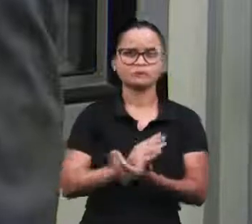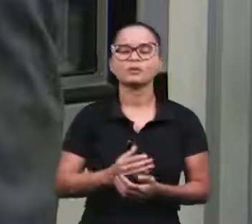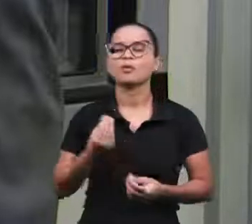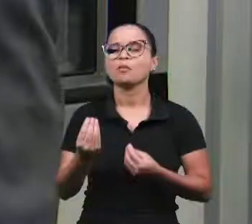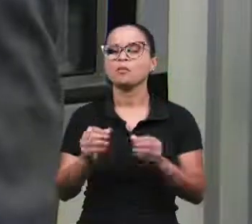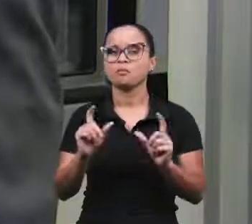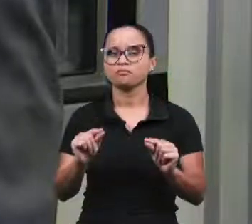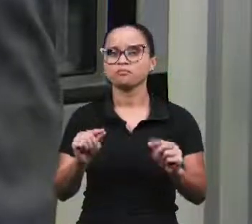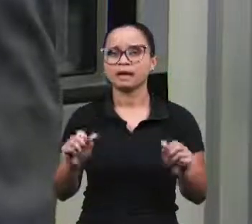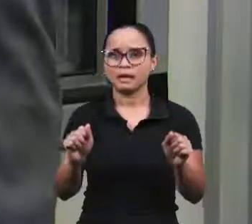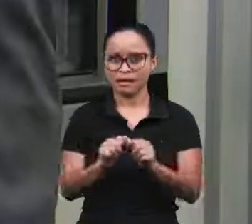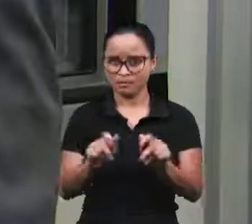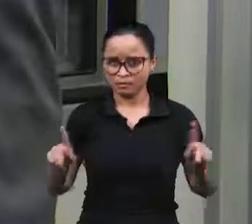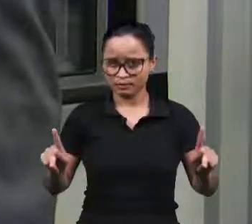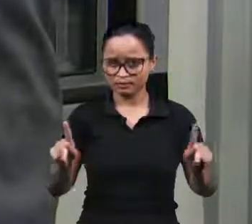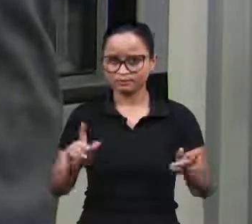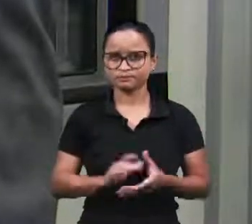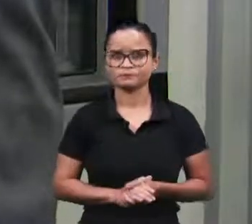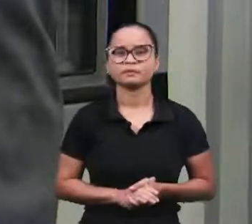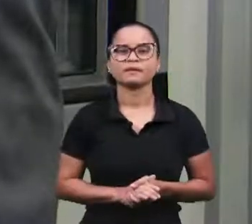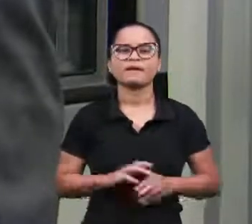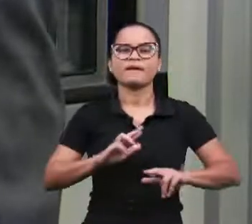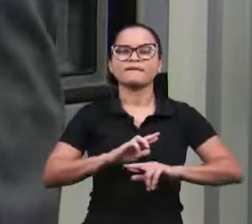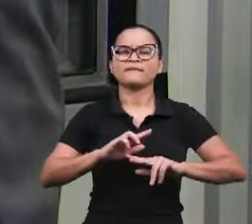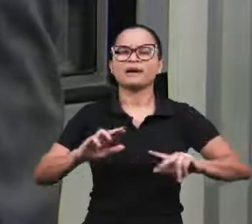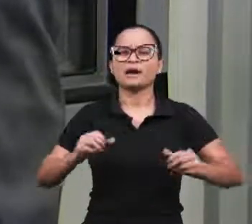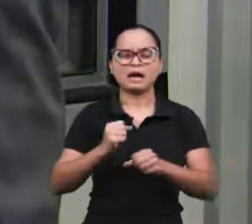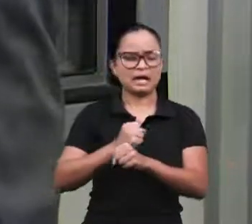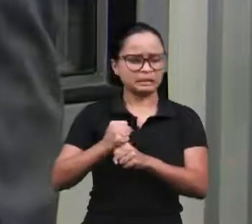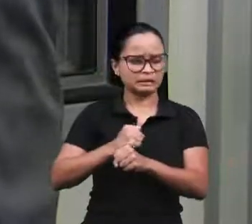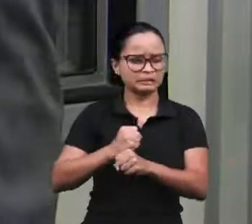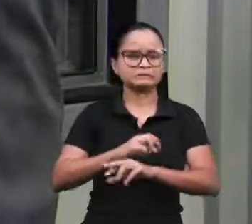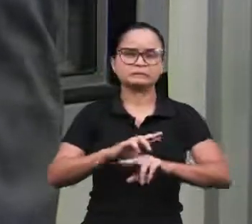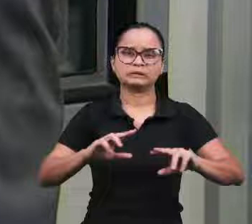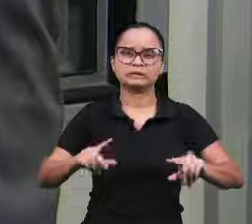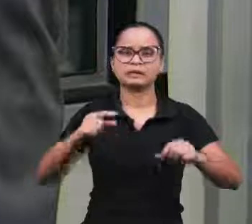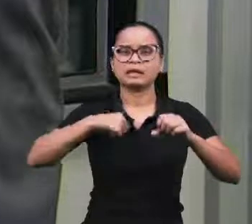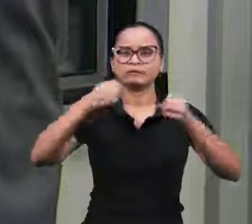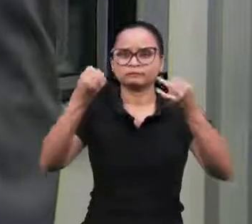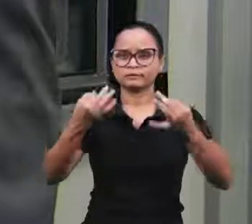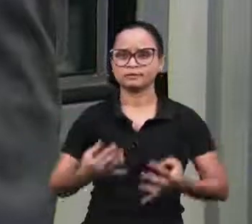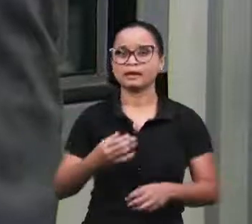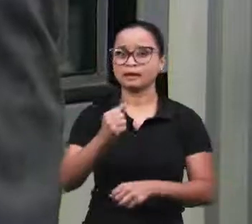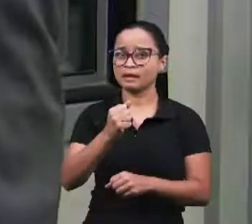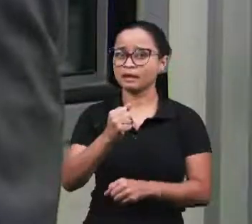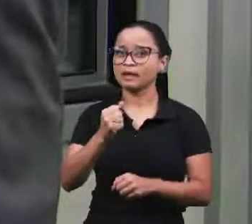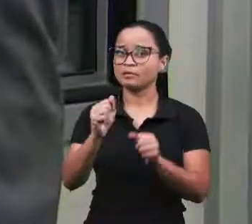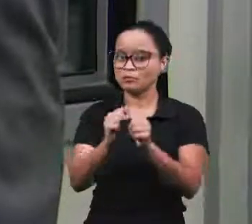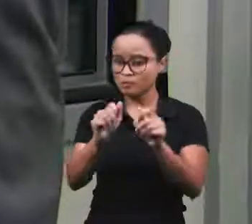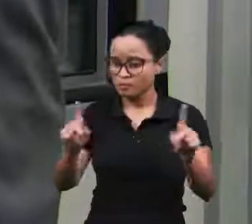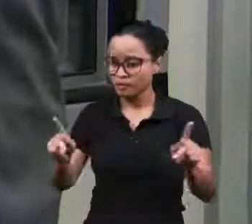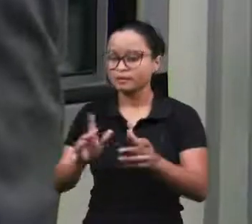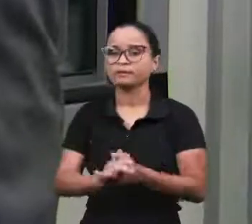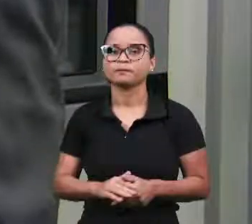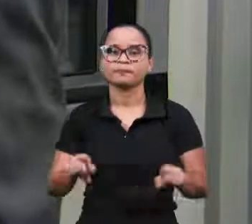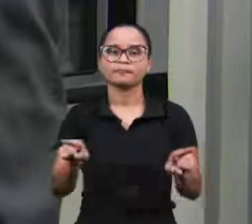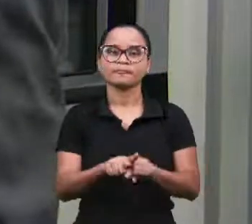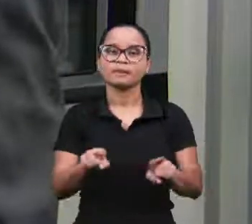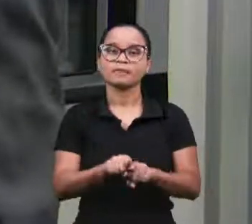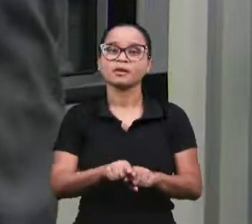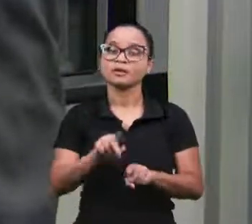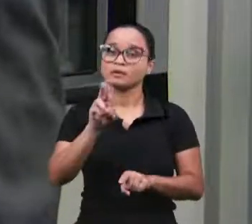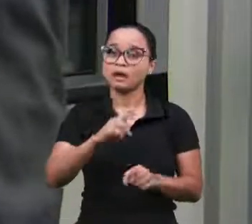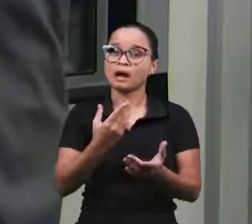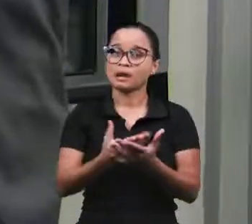Apocalipse, várias aulas. Vários anos falei sobre o Apocalipse. Sobre o clamor, falei também, muitas